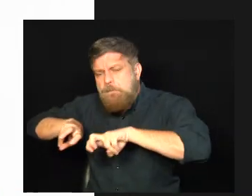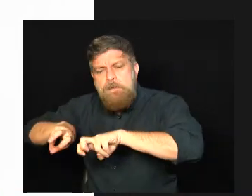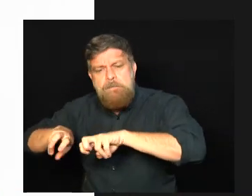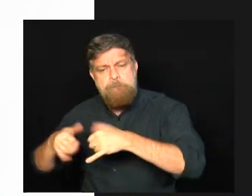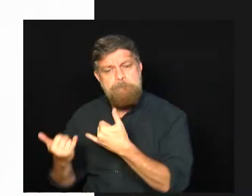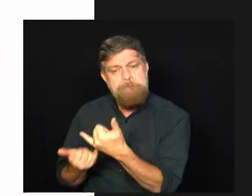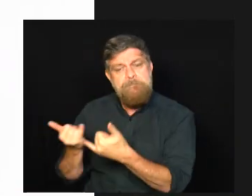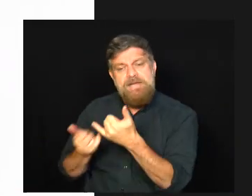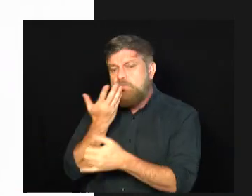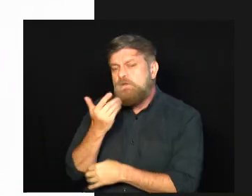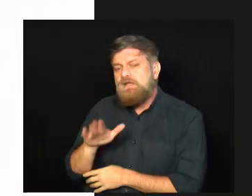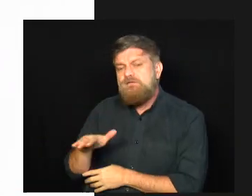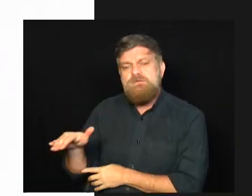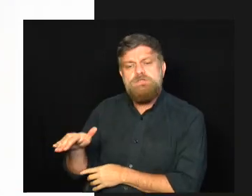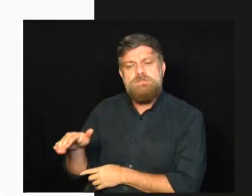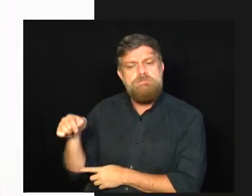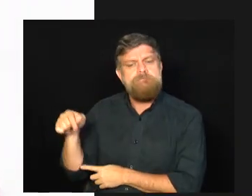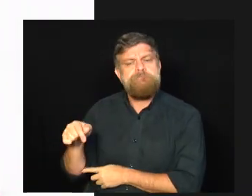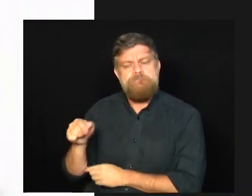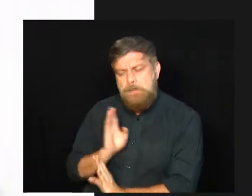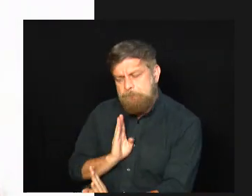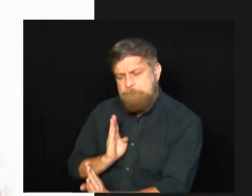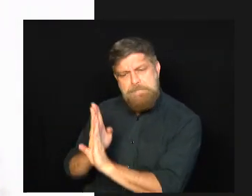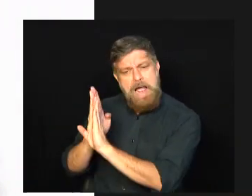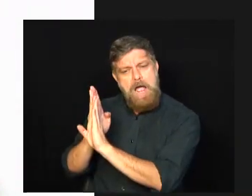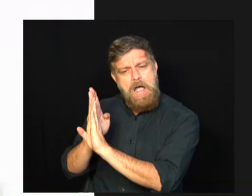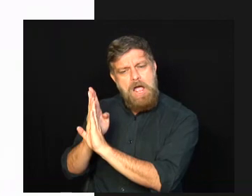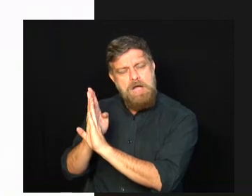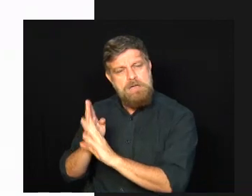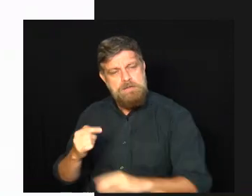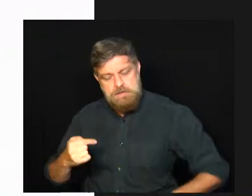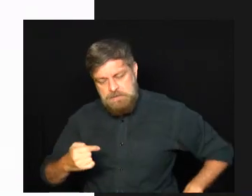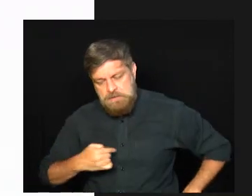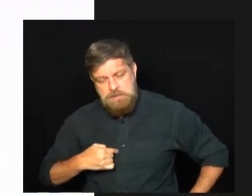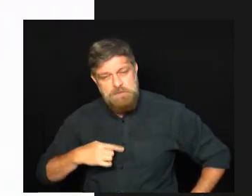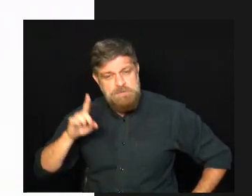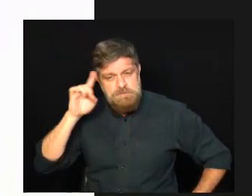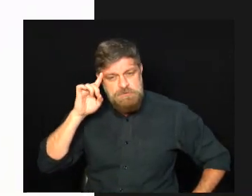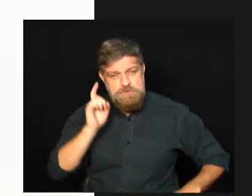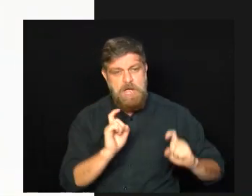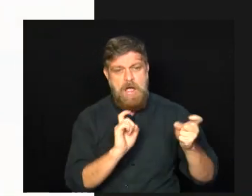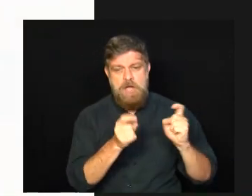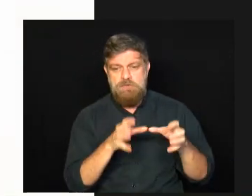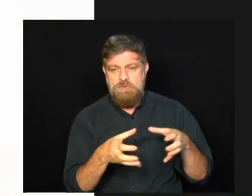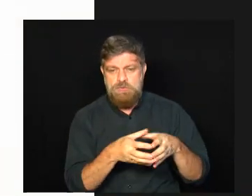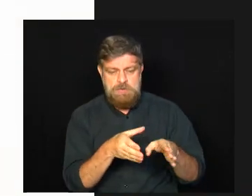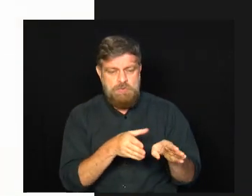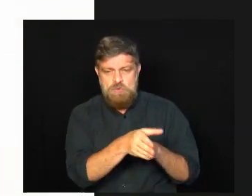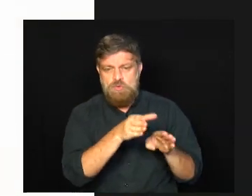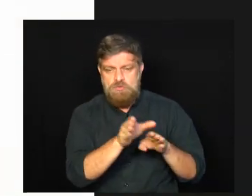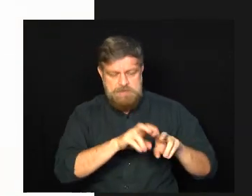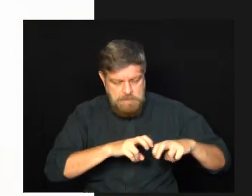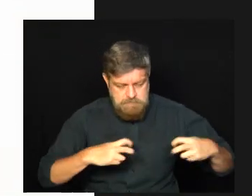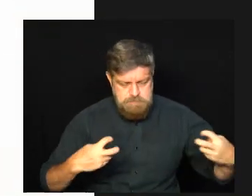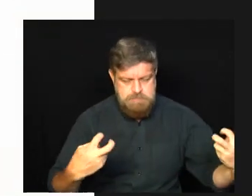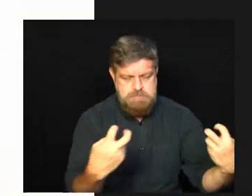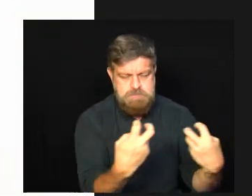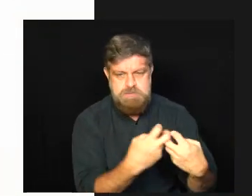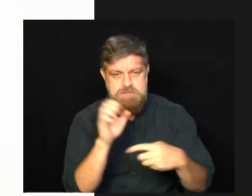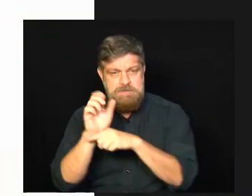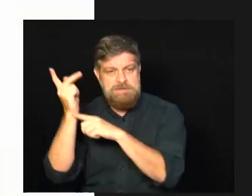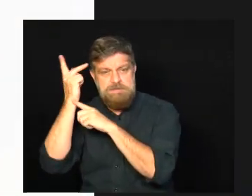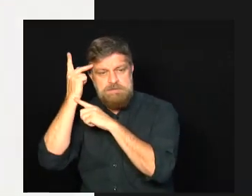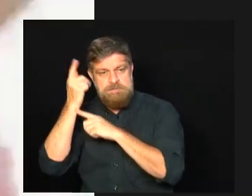brincadeiras infantis e cheguei um dia na reunião do Conselho Estadual e coloquei